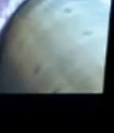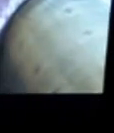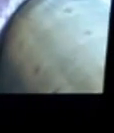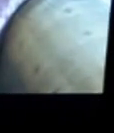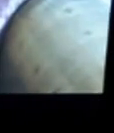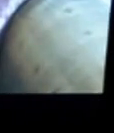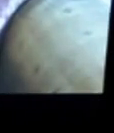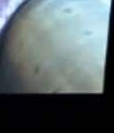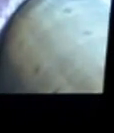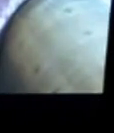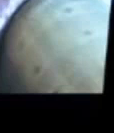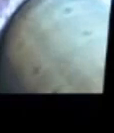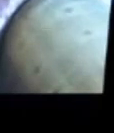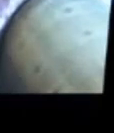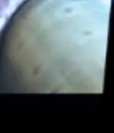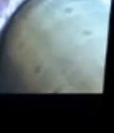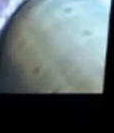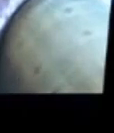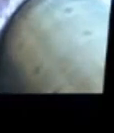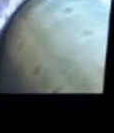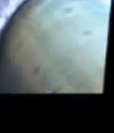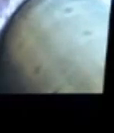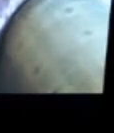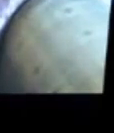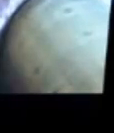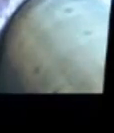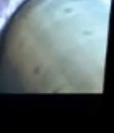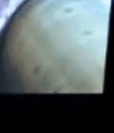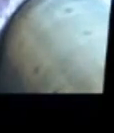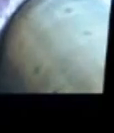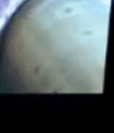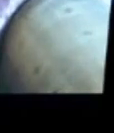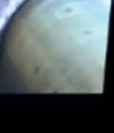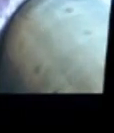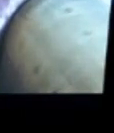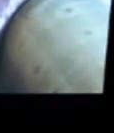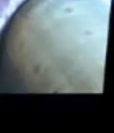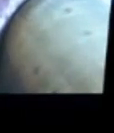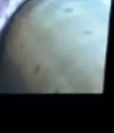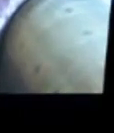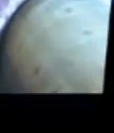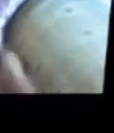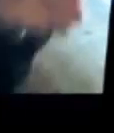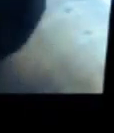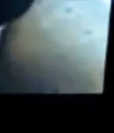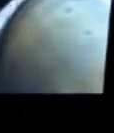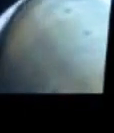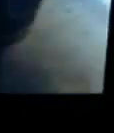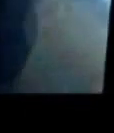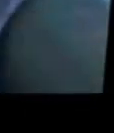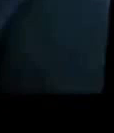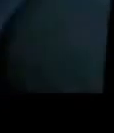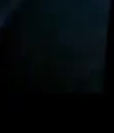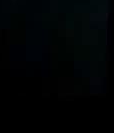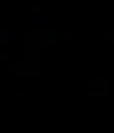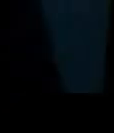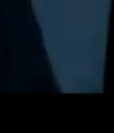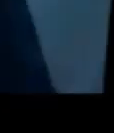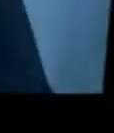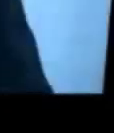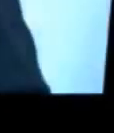seria mais do dobro. Se ele dá essa volta pro meleiro para ir para Aranguá.